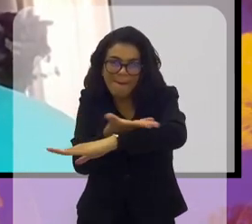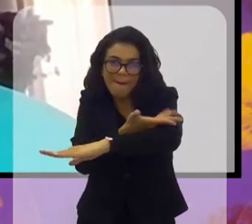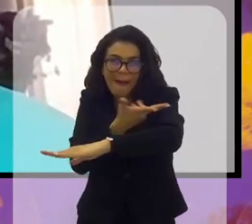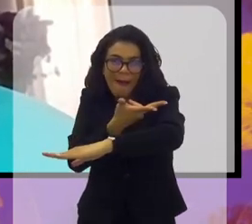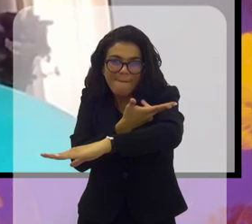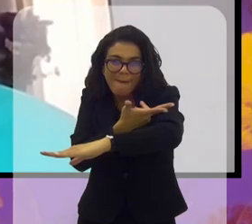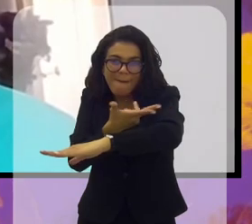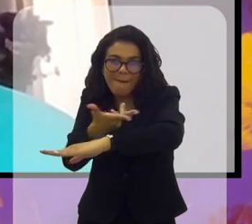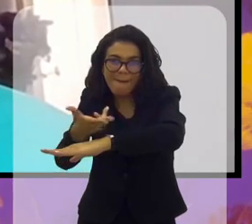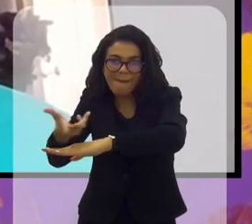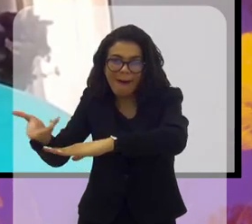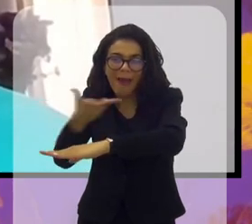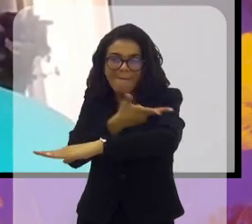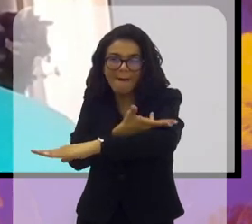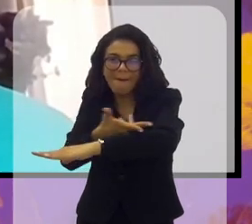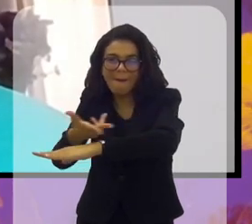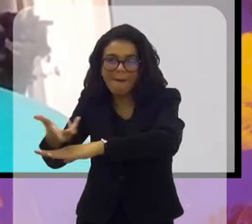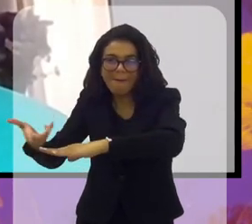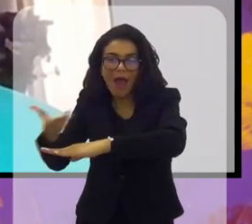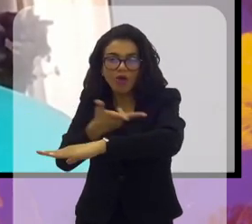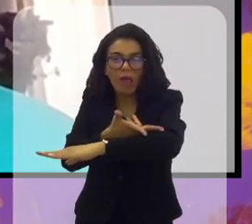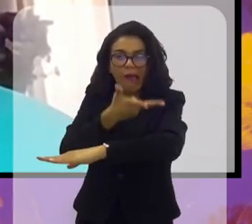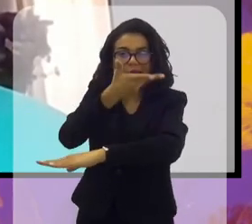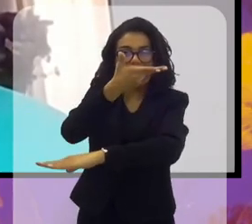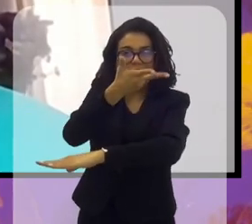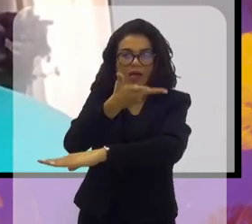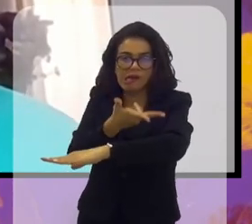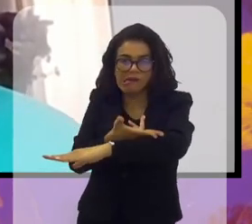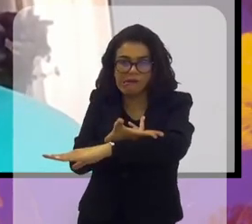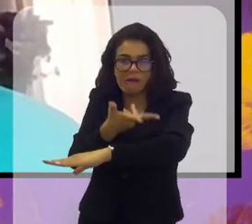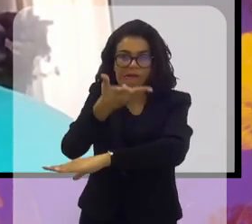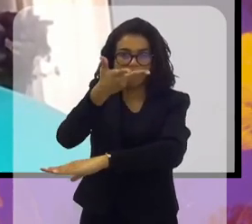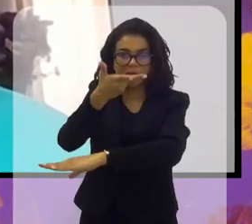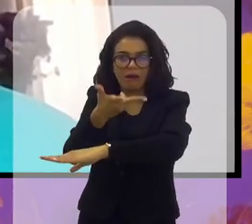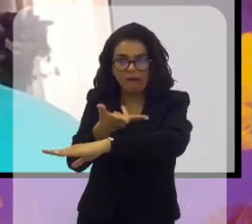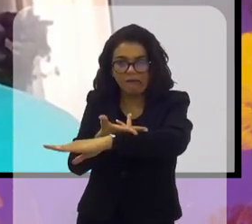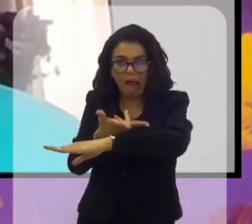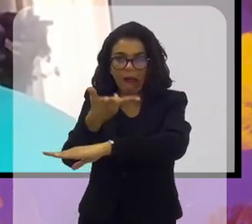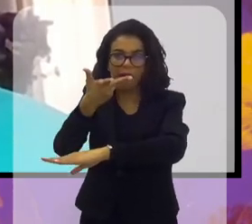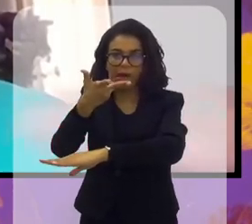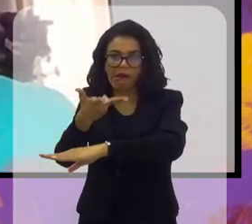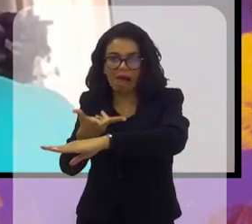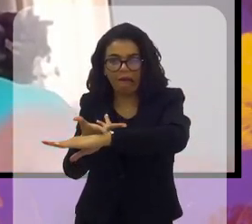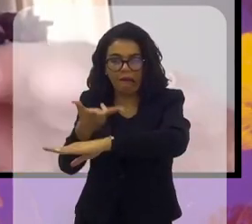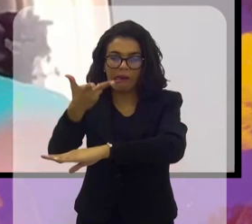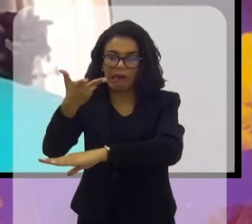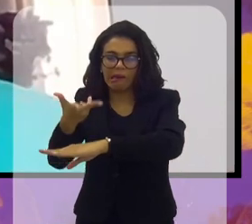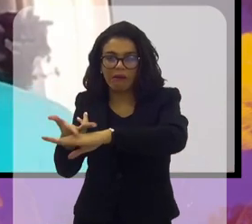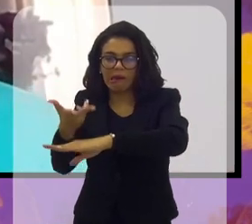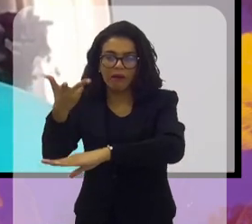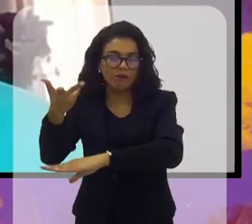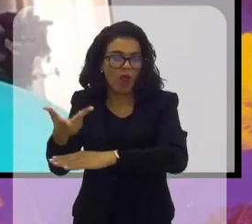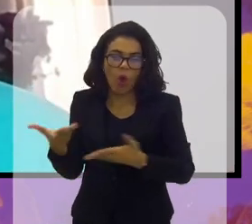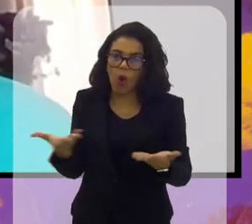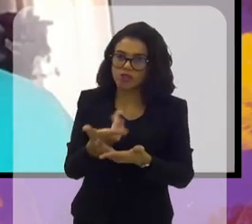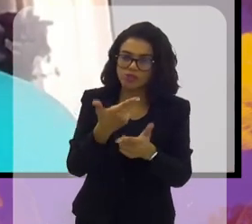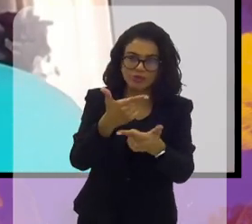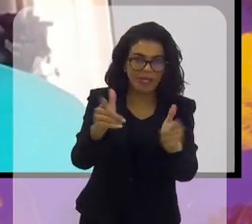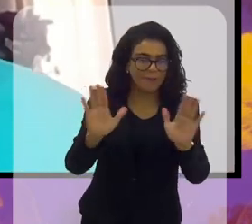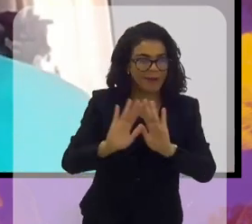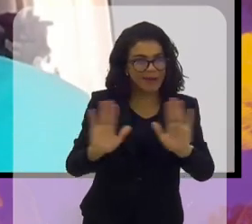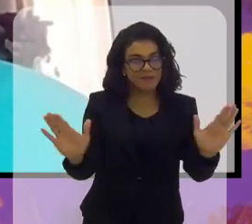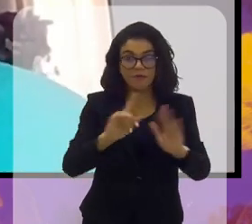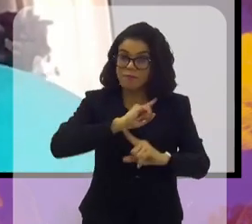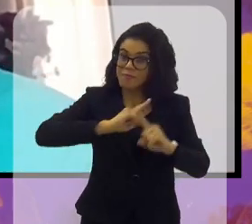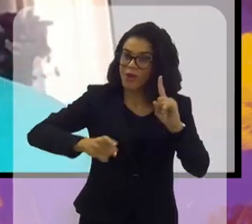só tinha as máquinas de corte horizontal, a gente cortava uma faixa mais alta e outra mais baixa para poder ter aquela diferença de cor.